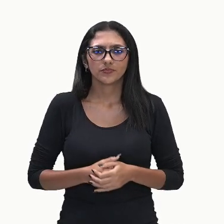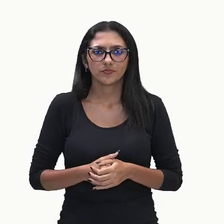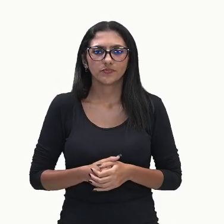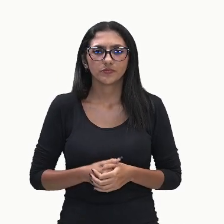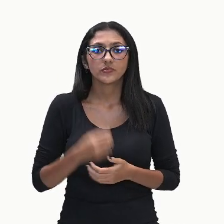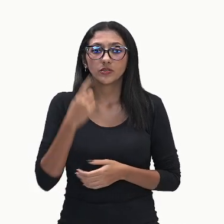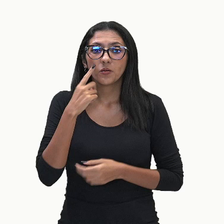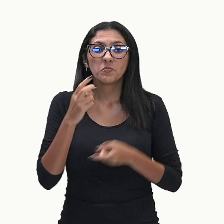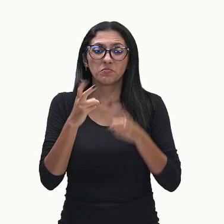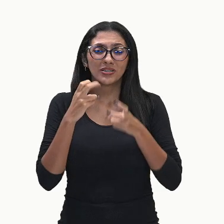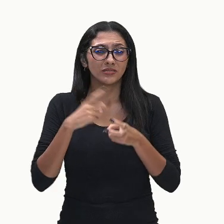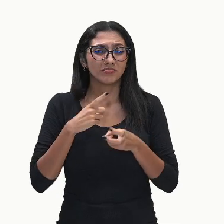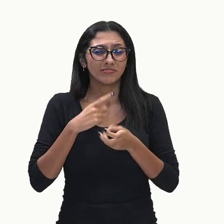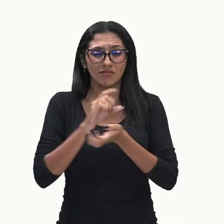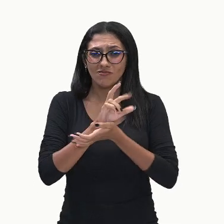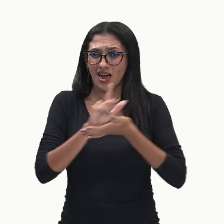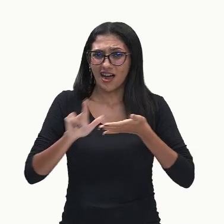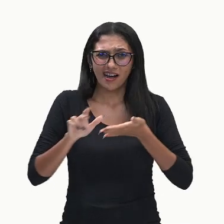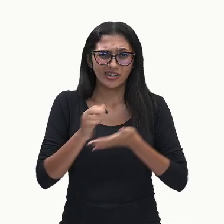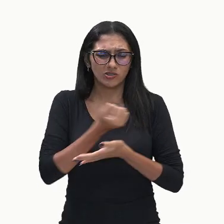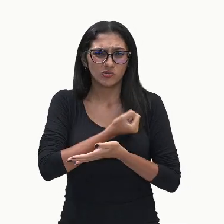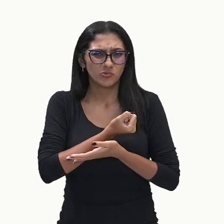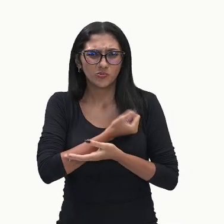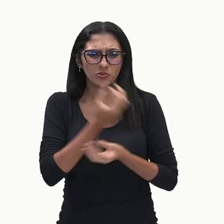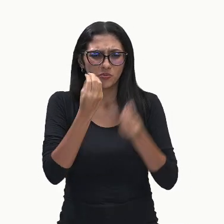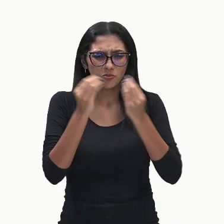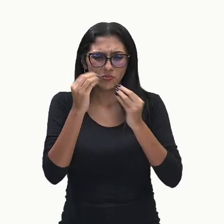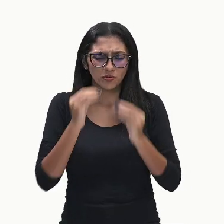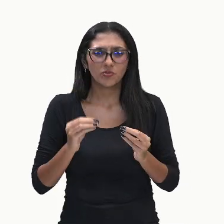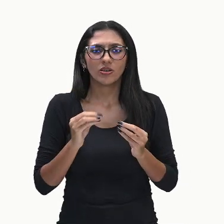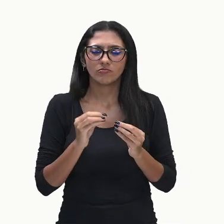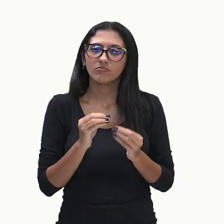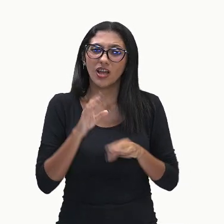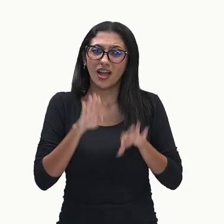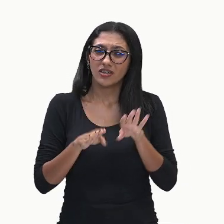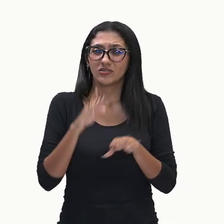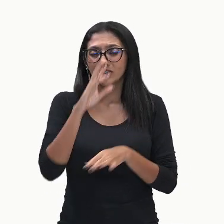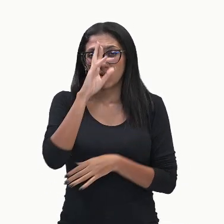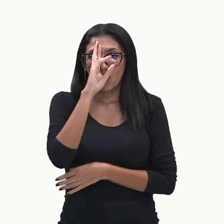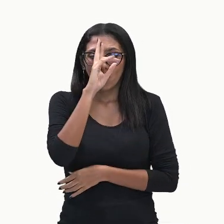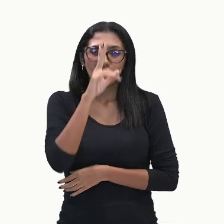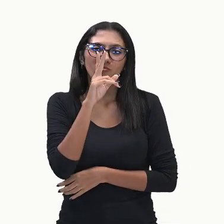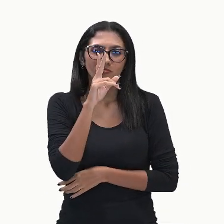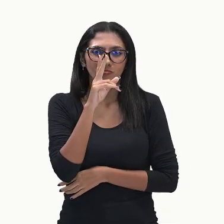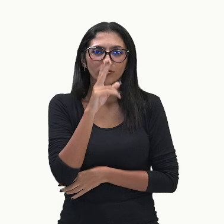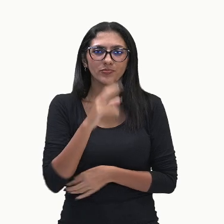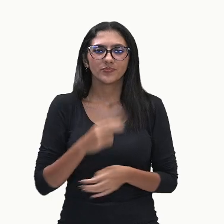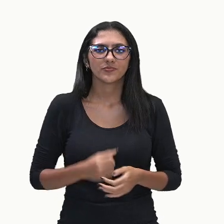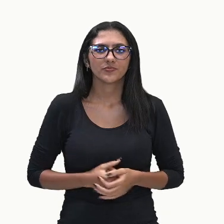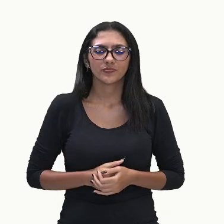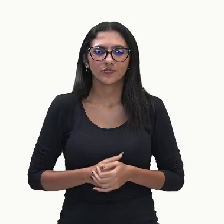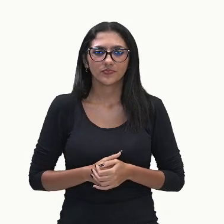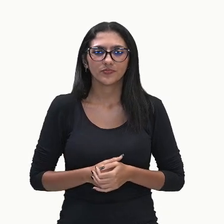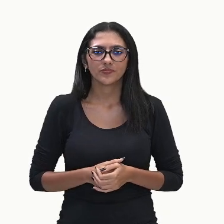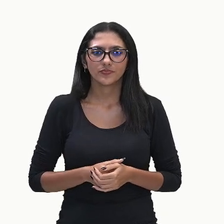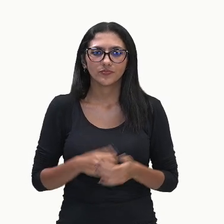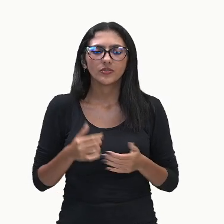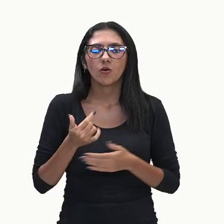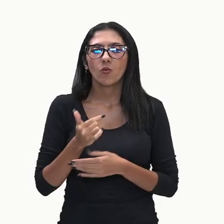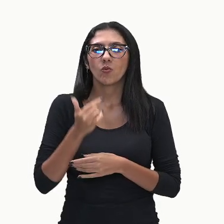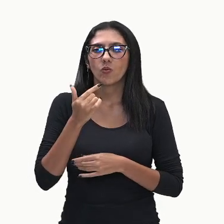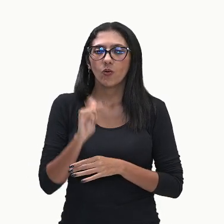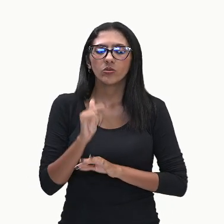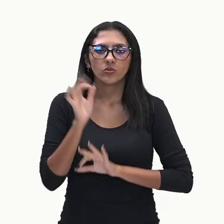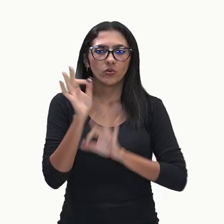que nós temos muitos números aí, né? E pode até confundir um pouco. Bem, pessoal, o próximo passo